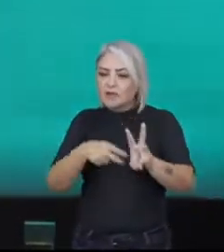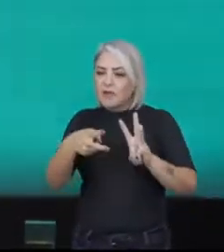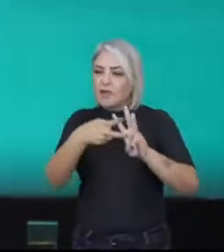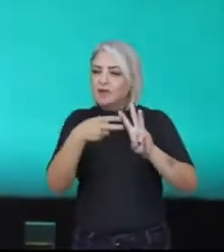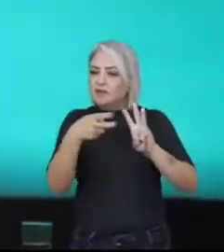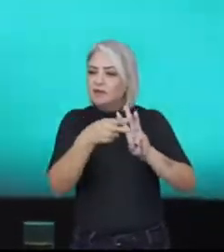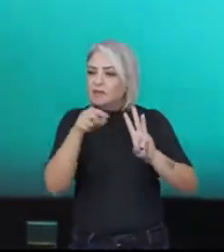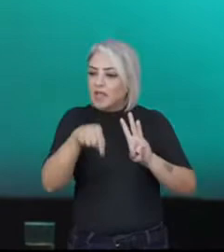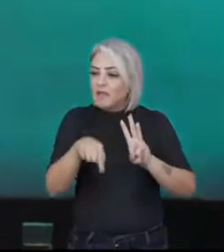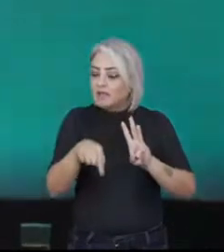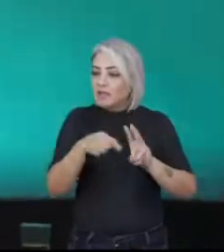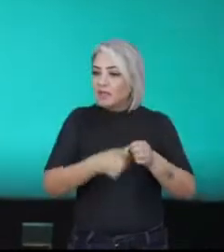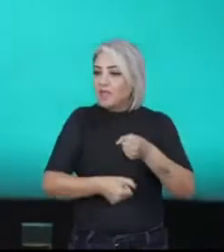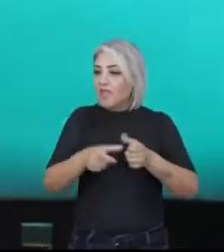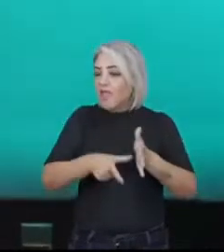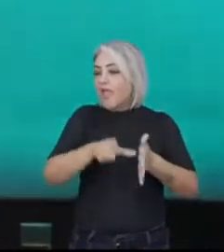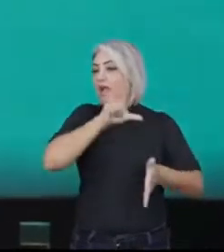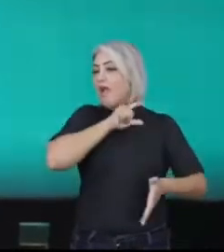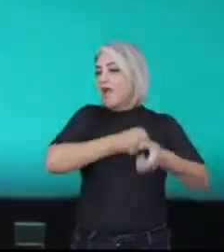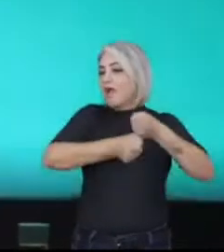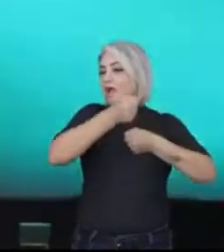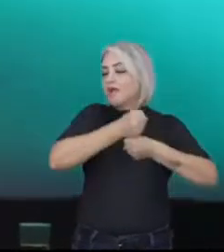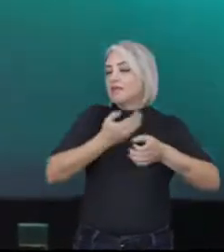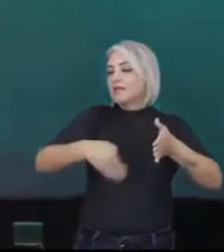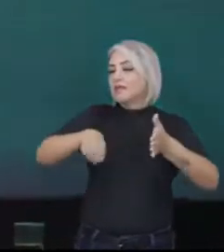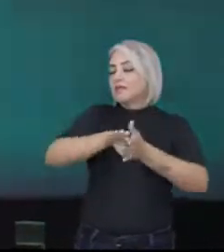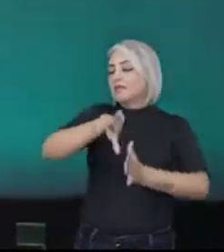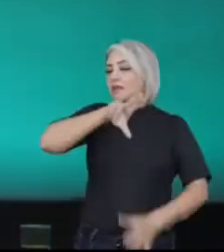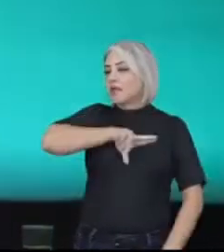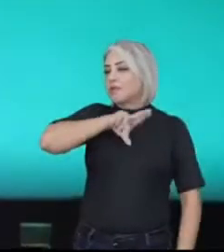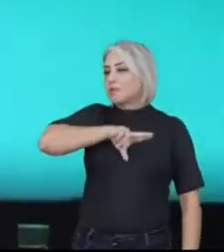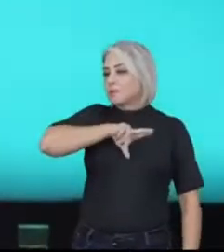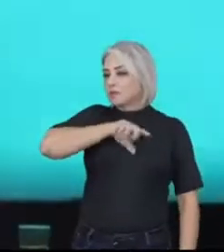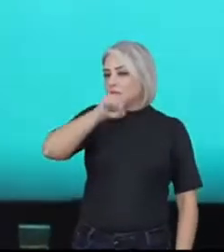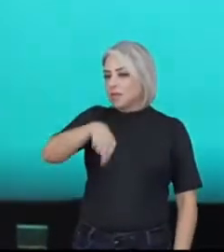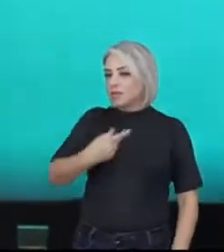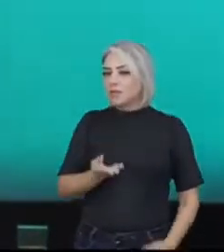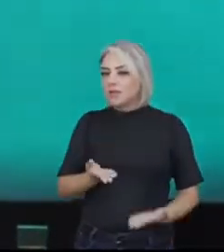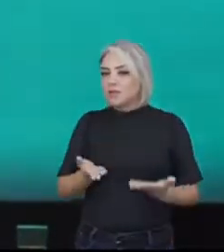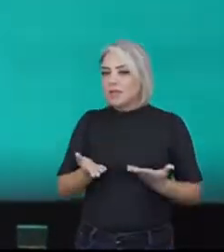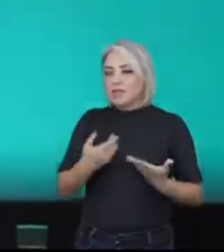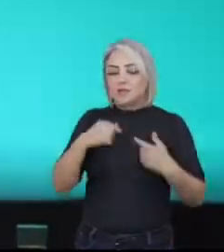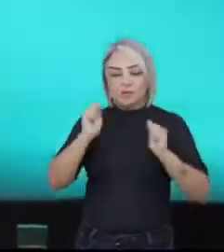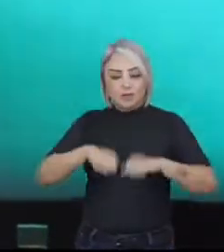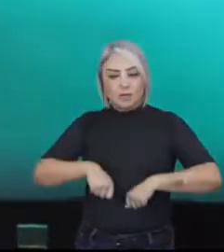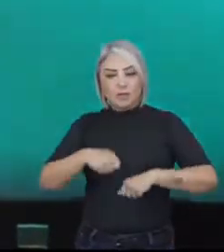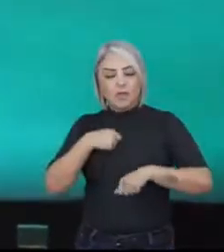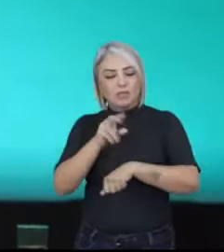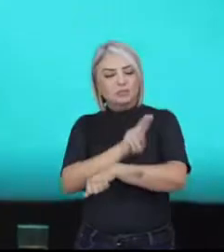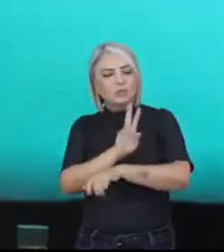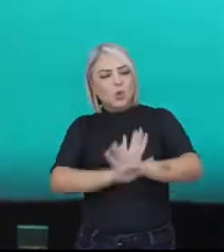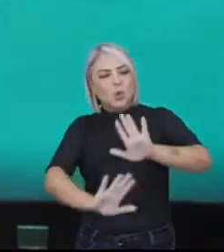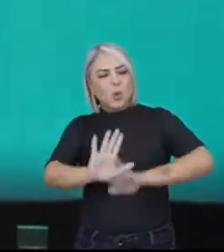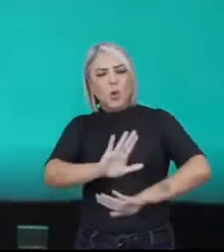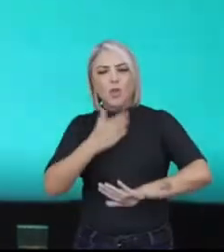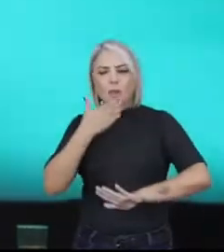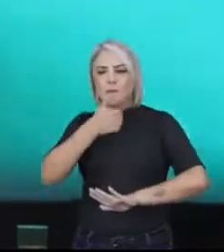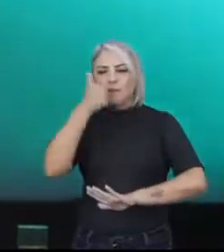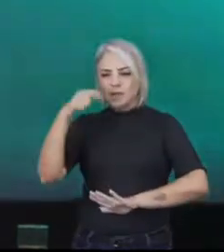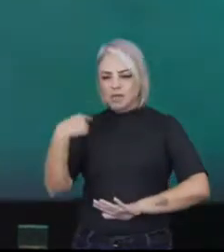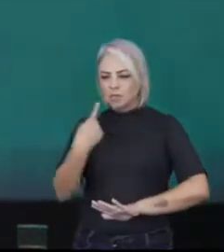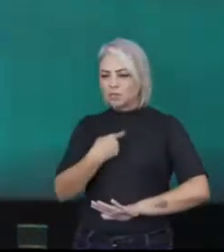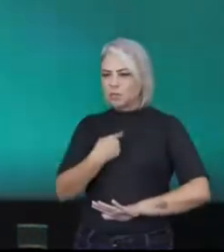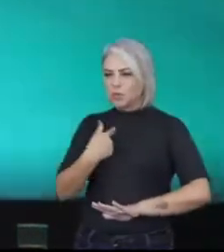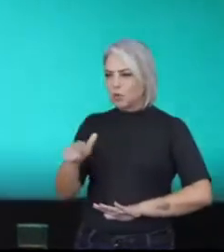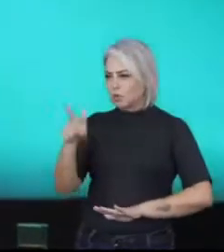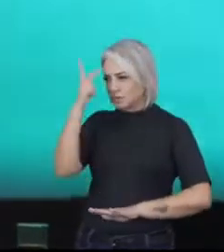milhares de anos antes da chegada dos portugueses e que foram capazes de cuidar delas melhor do que ninguém.